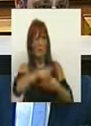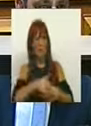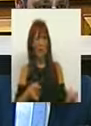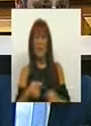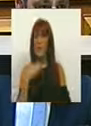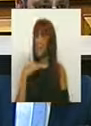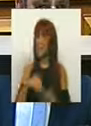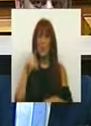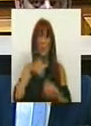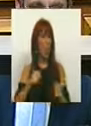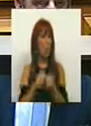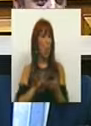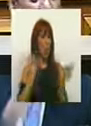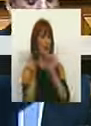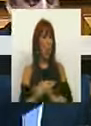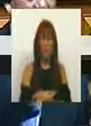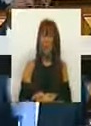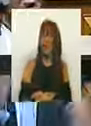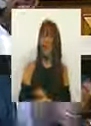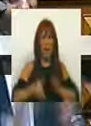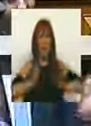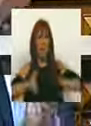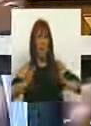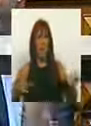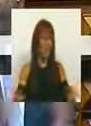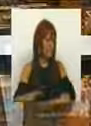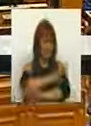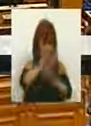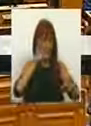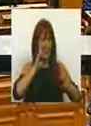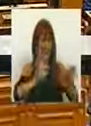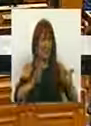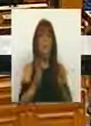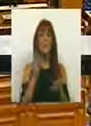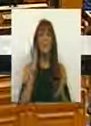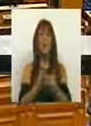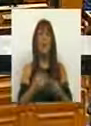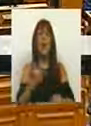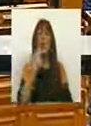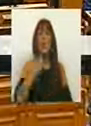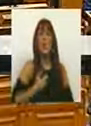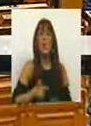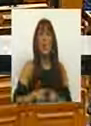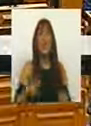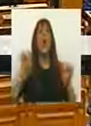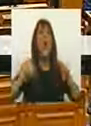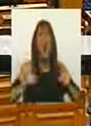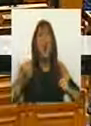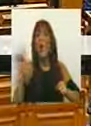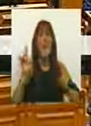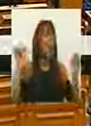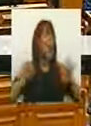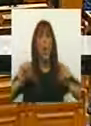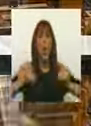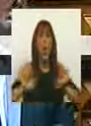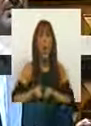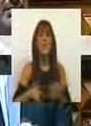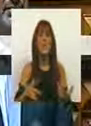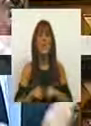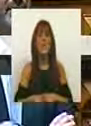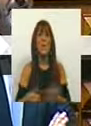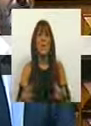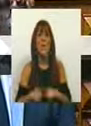na segunda-feira votaram tudo ao contrário. Não vale a pena essa desculpa. Só tem que responder se concorda ou não concorda, ou se nem